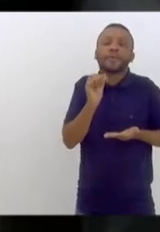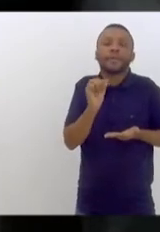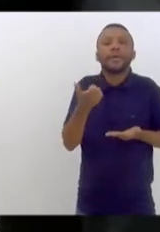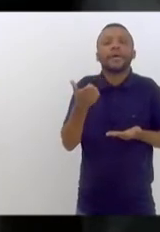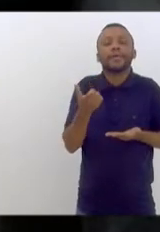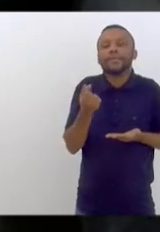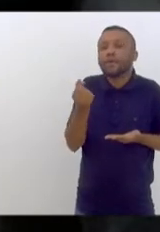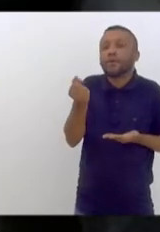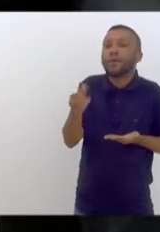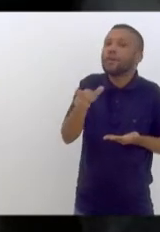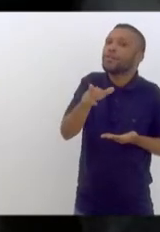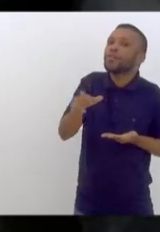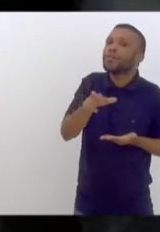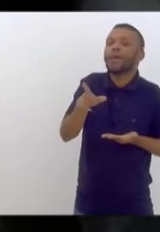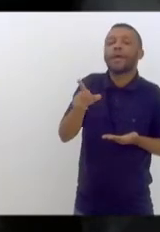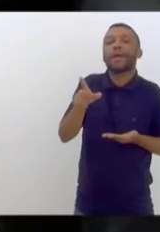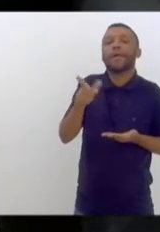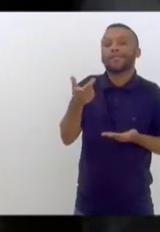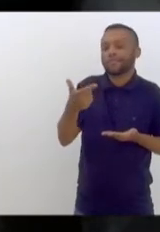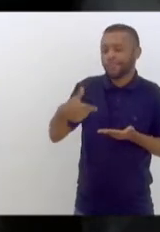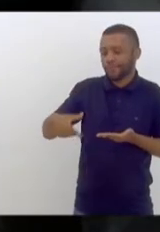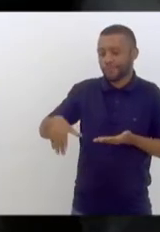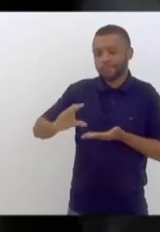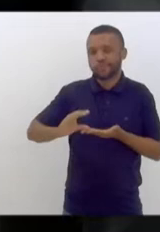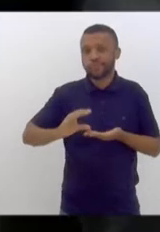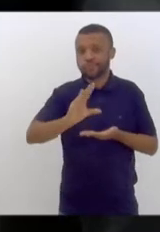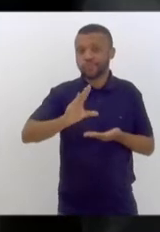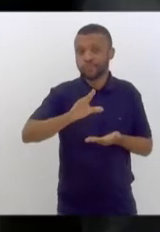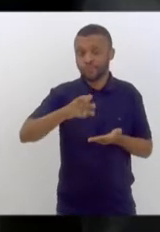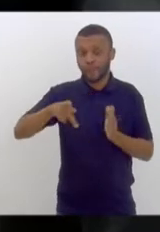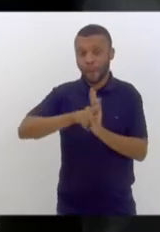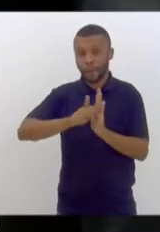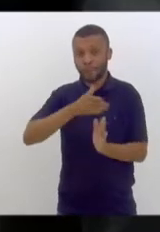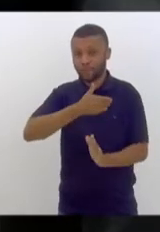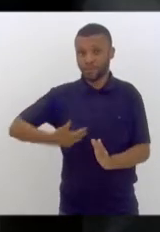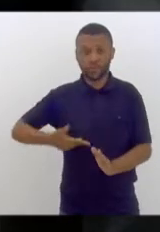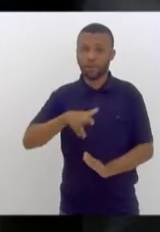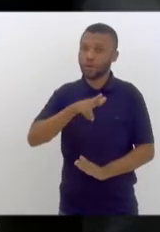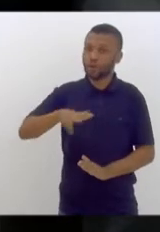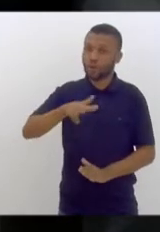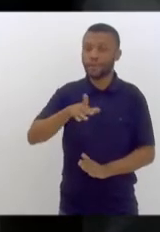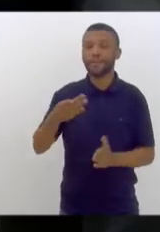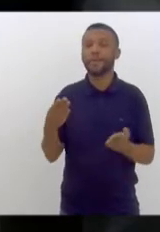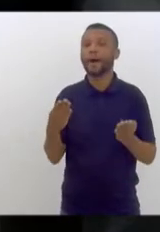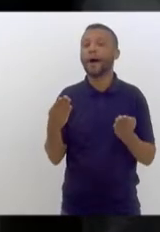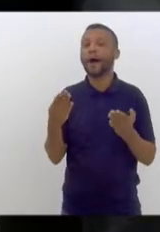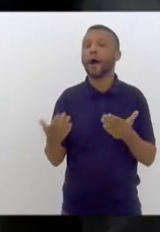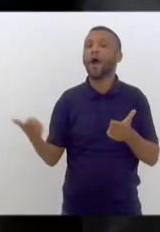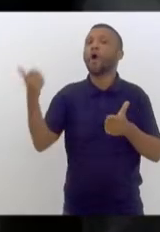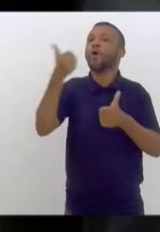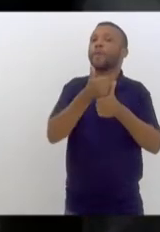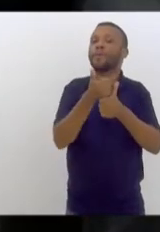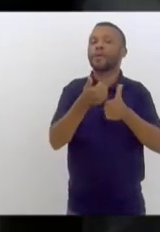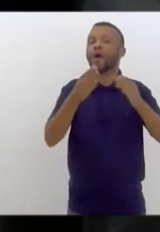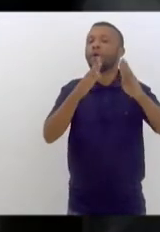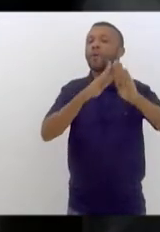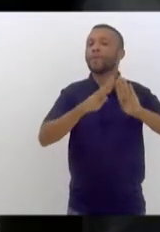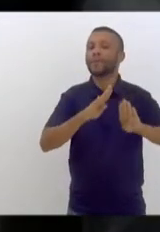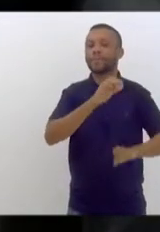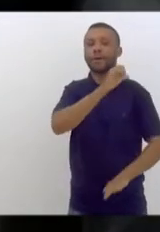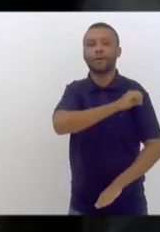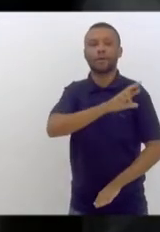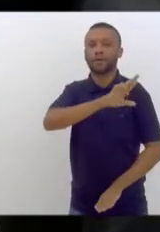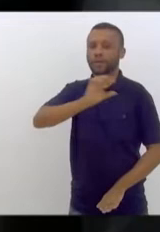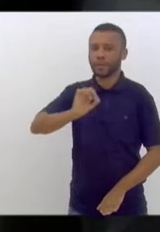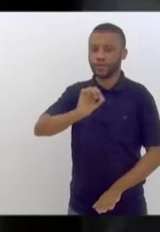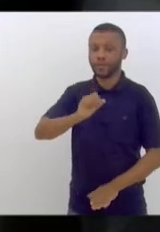ele não sairá dos cofres do Estado. Ele vai ser uma compensação para o município do Rio de Janeiro, que vai ter que ser compensado